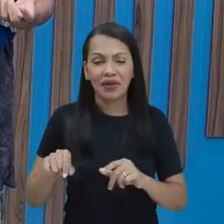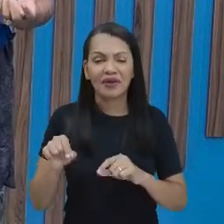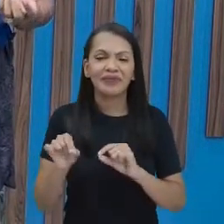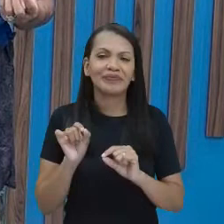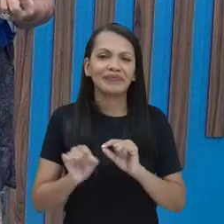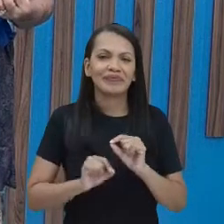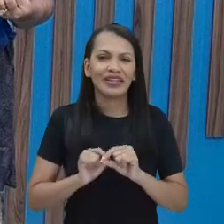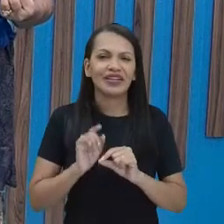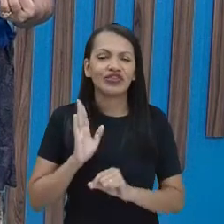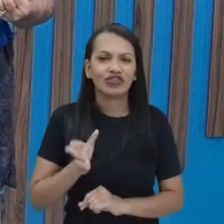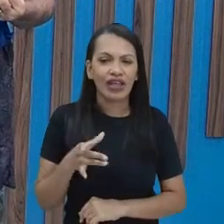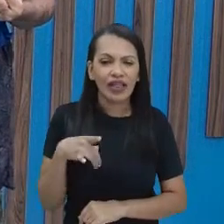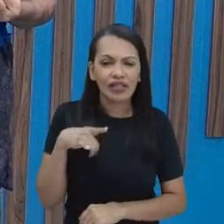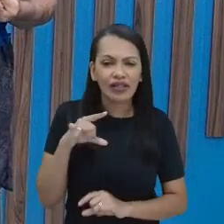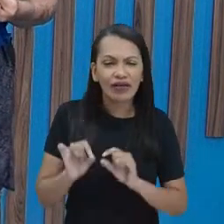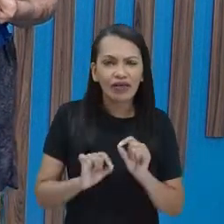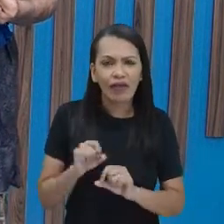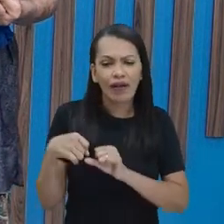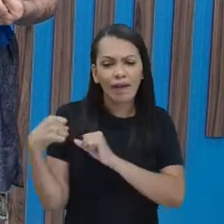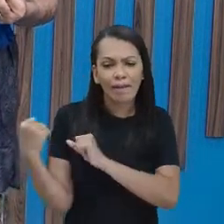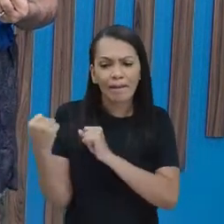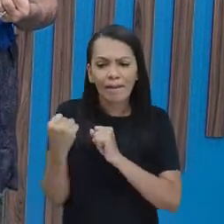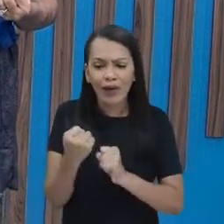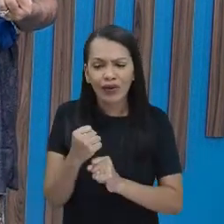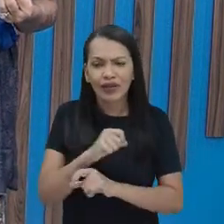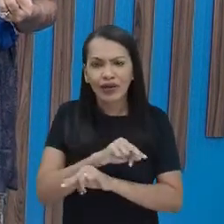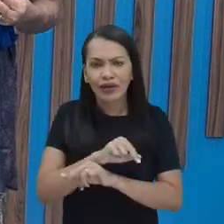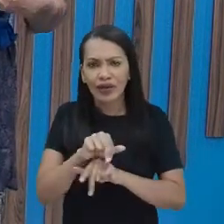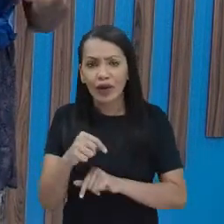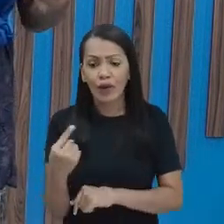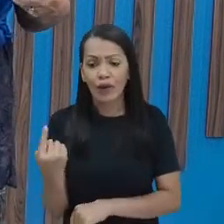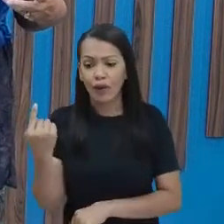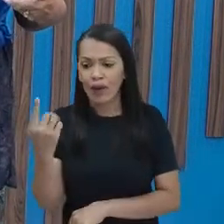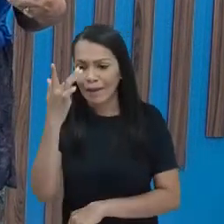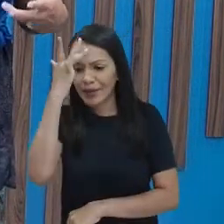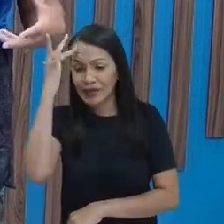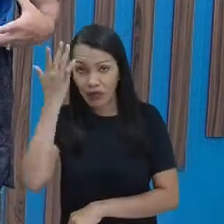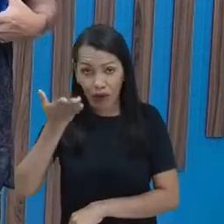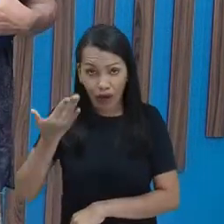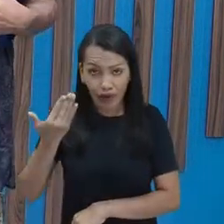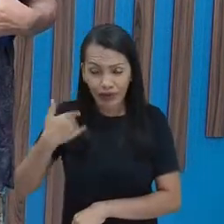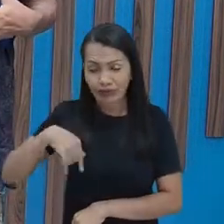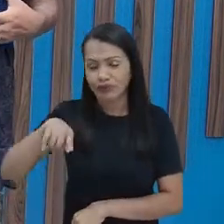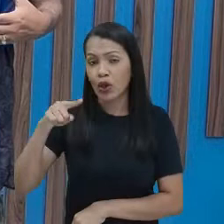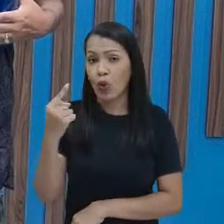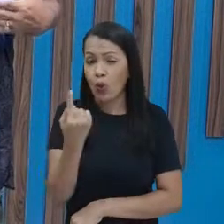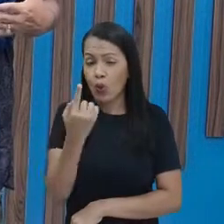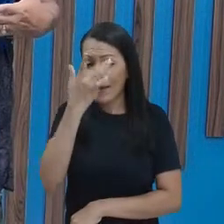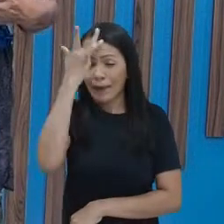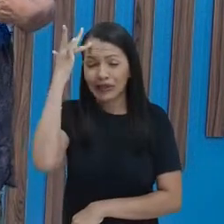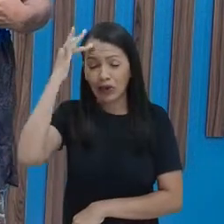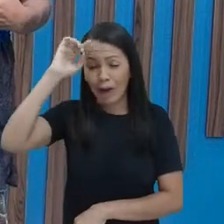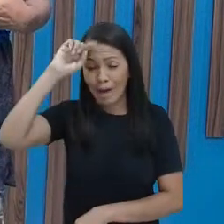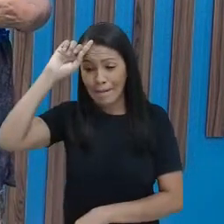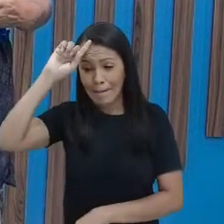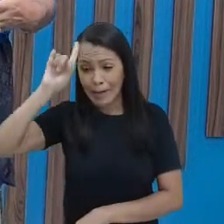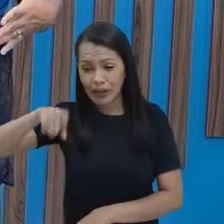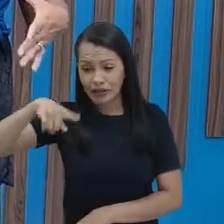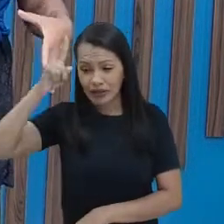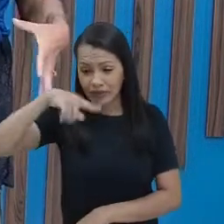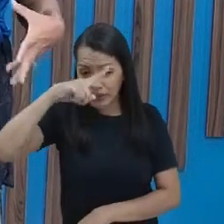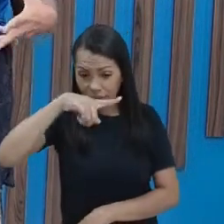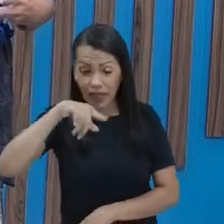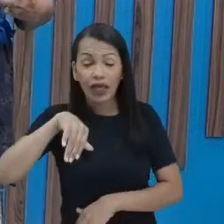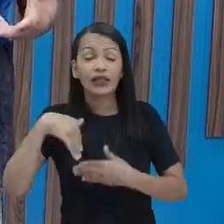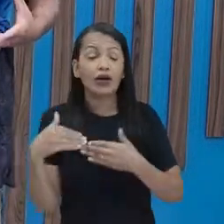que o que se tinham eram poderes em que uma só pessoa mandava, uns poderes chamados de absolutistas.